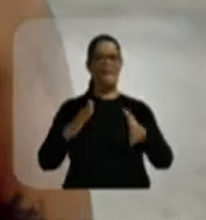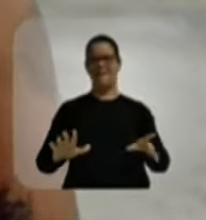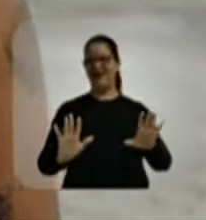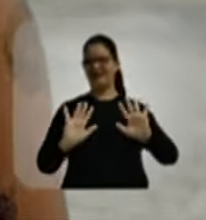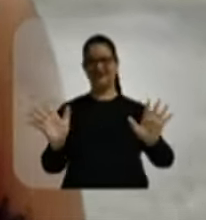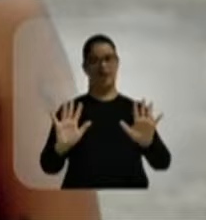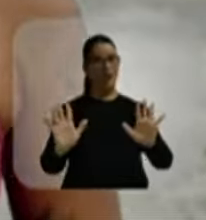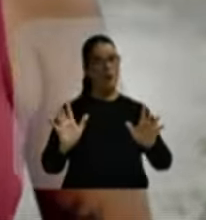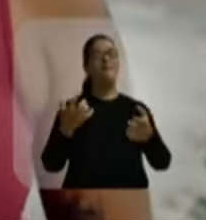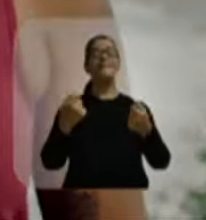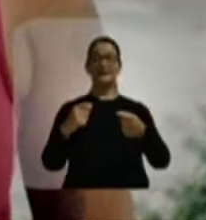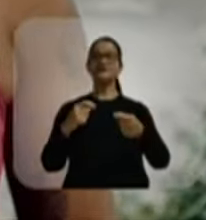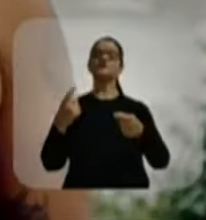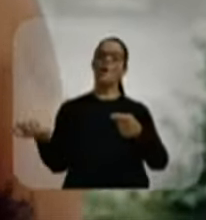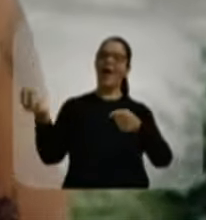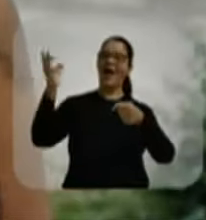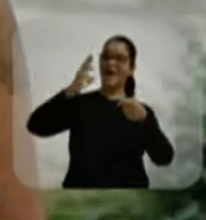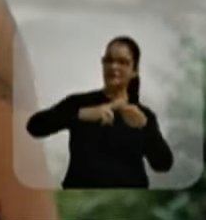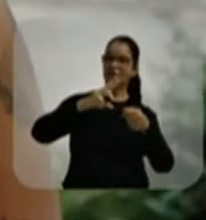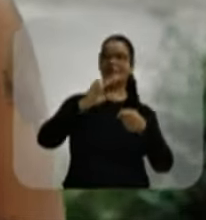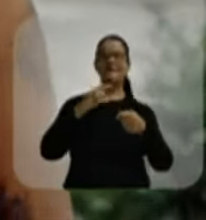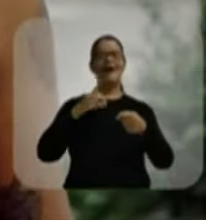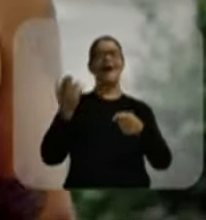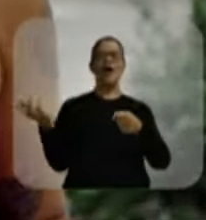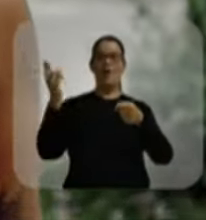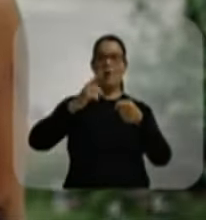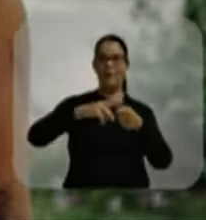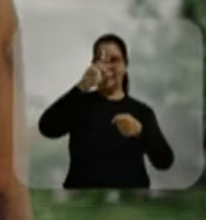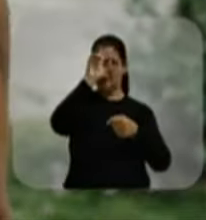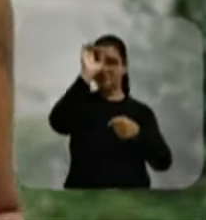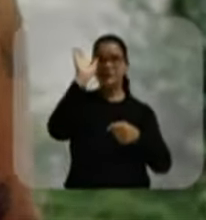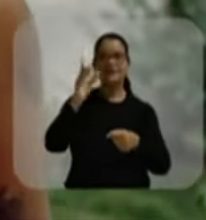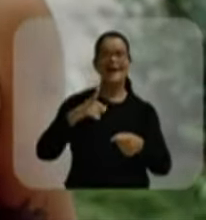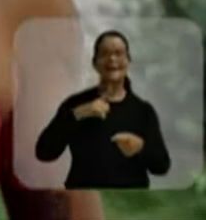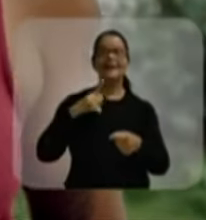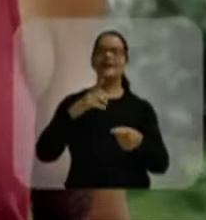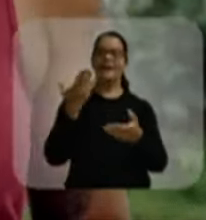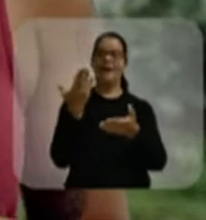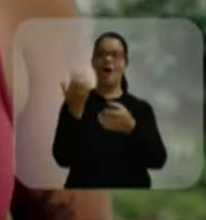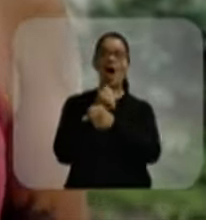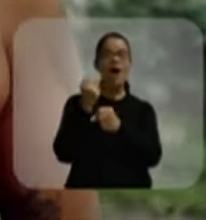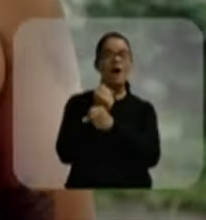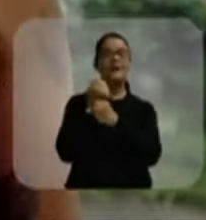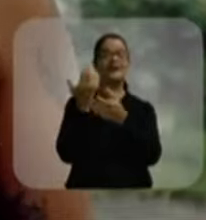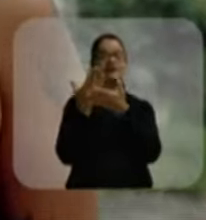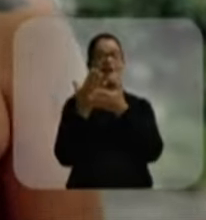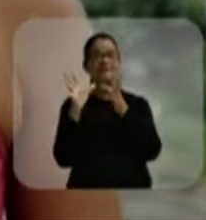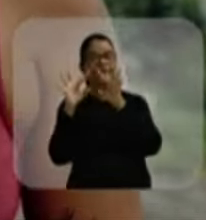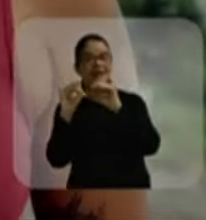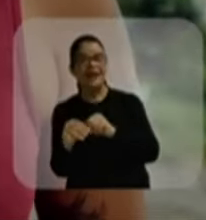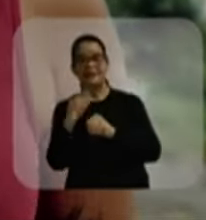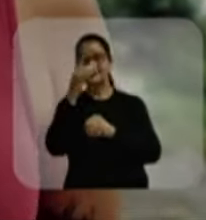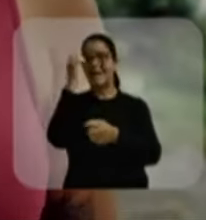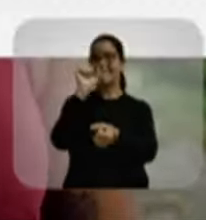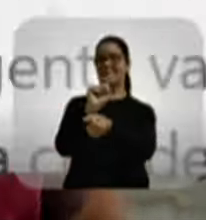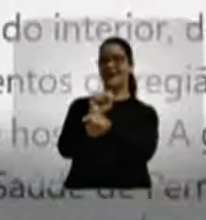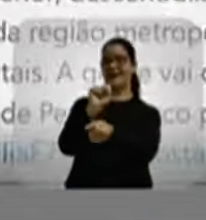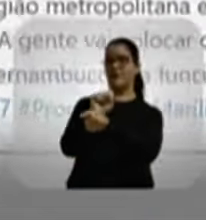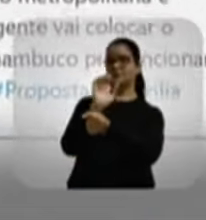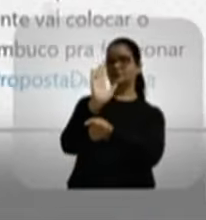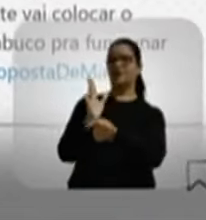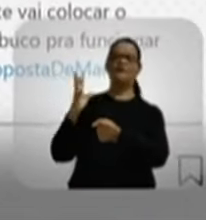isso, Marília também vai lançar o programa Restaurar, que vai recuperar os hospitais que já existem e finalizar as obras daqueles que estão